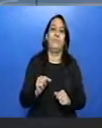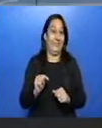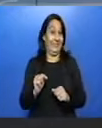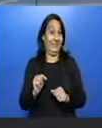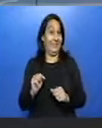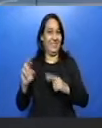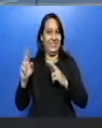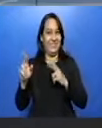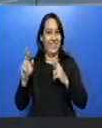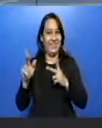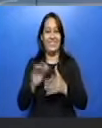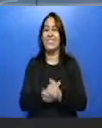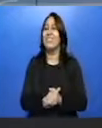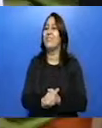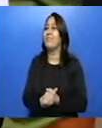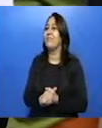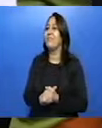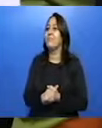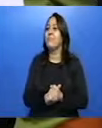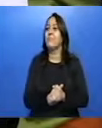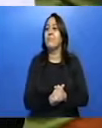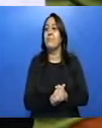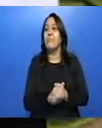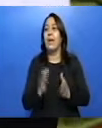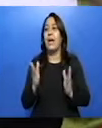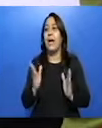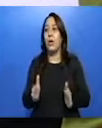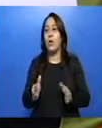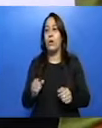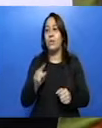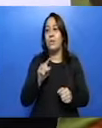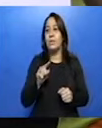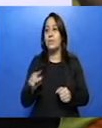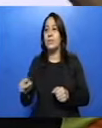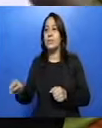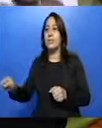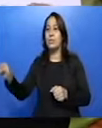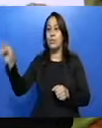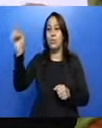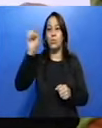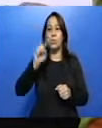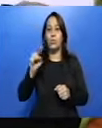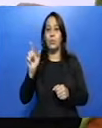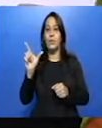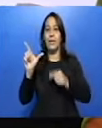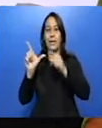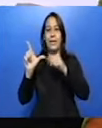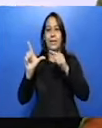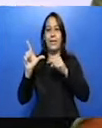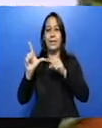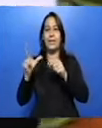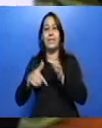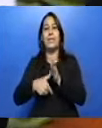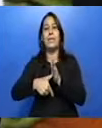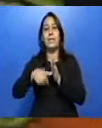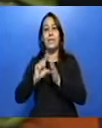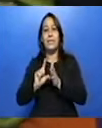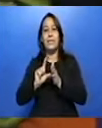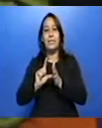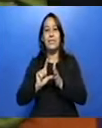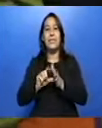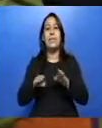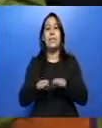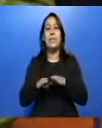1. Contorne a letra que está antes e a que está depois do S